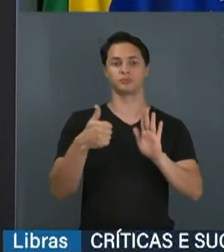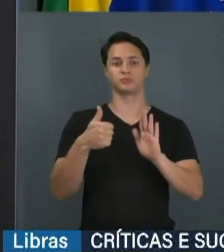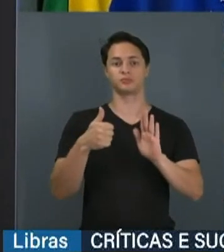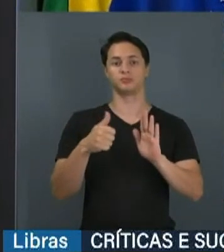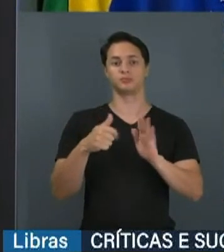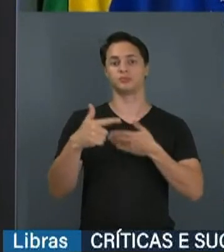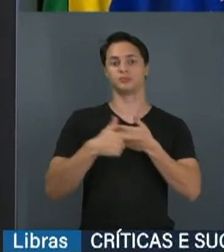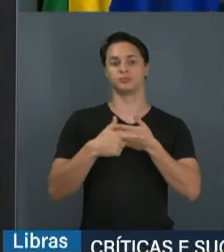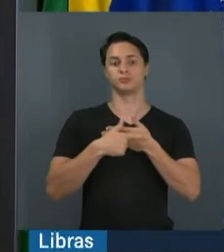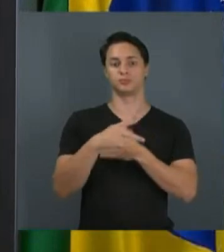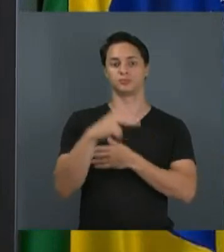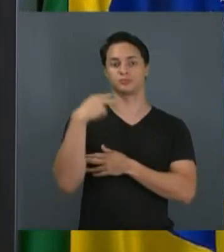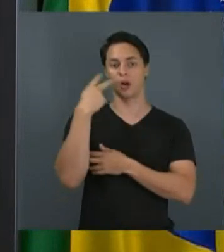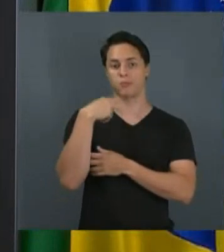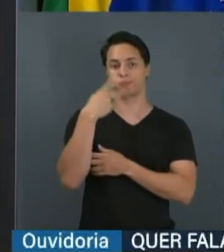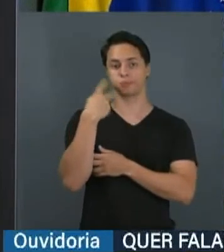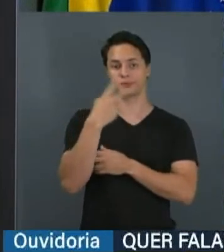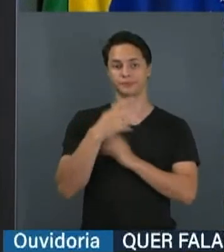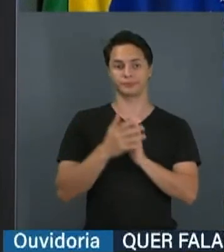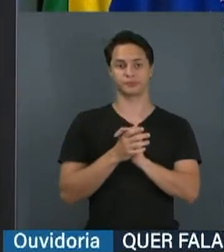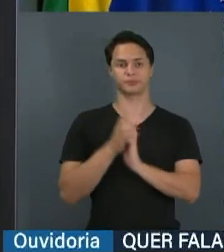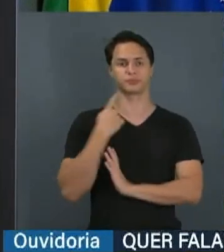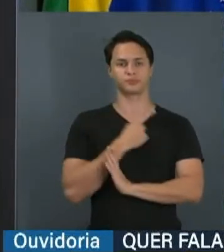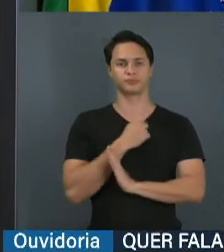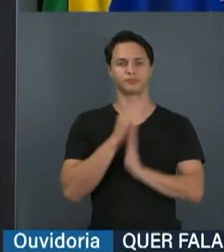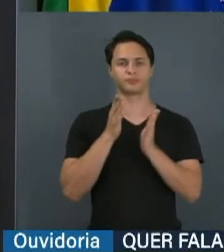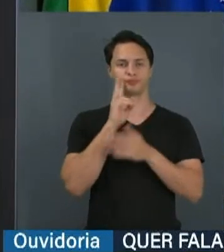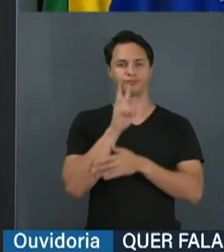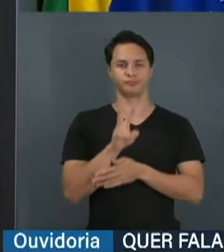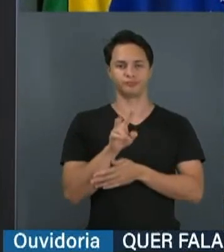da função de vereador. A gente já viu